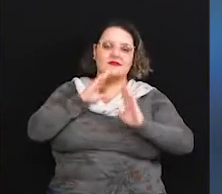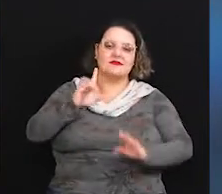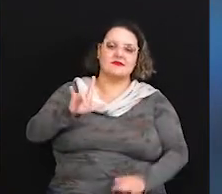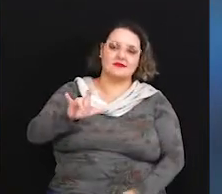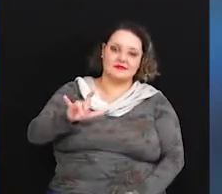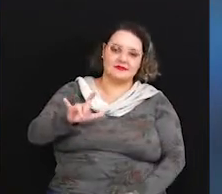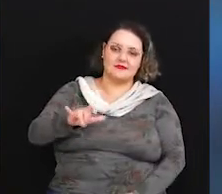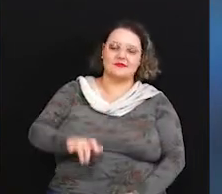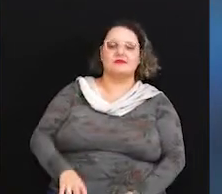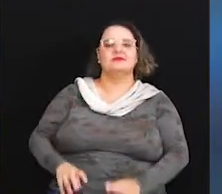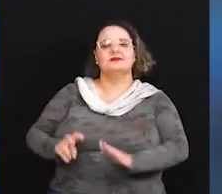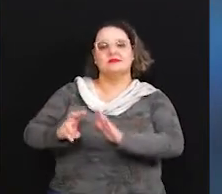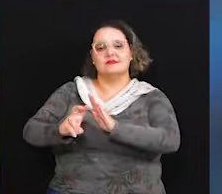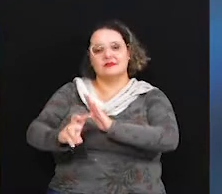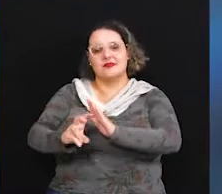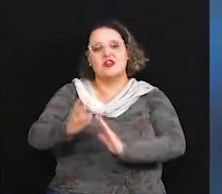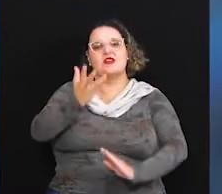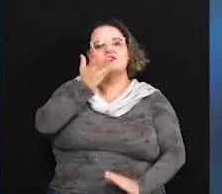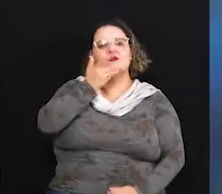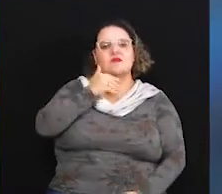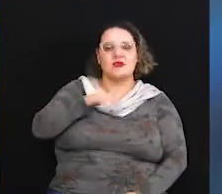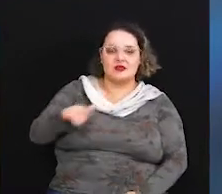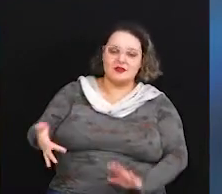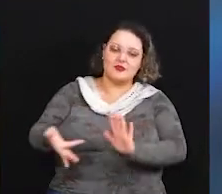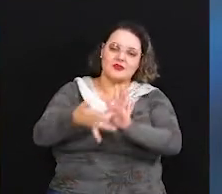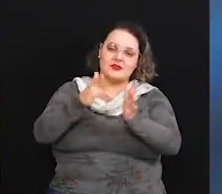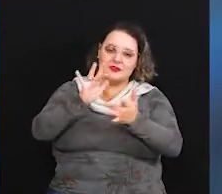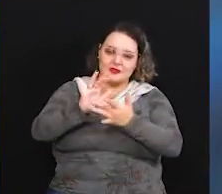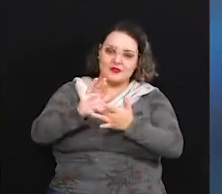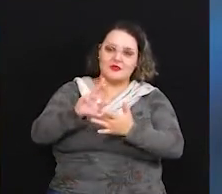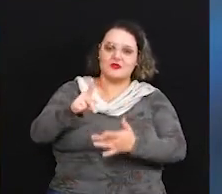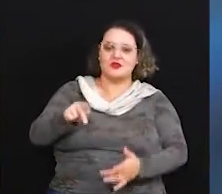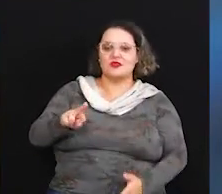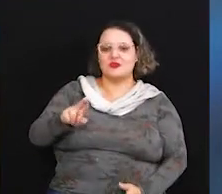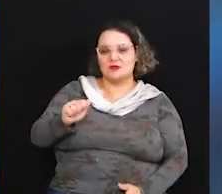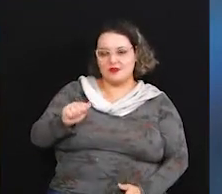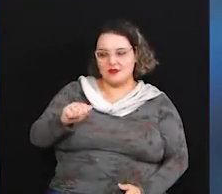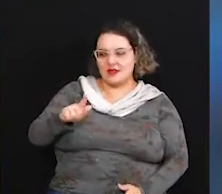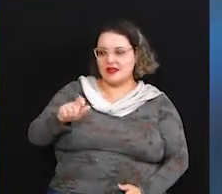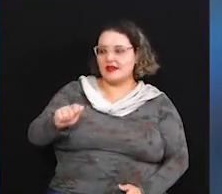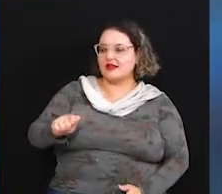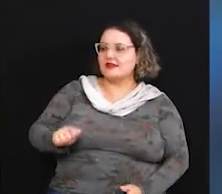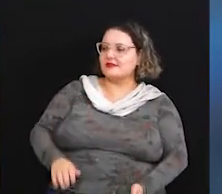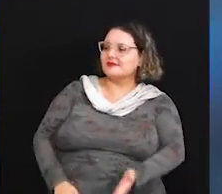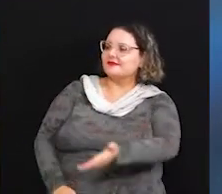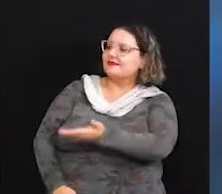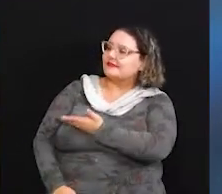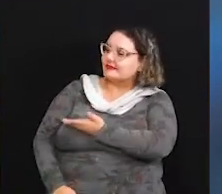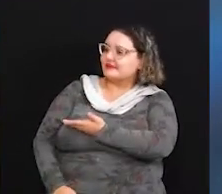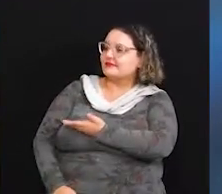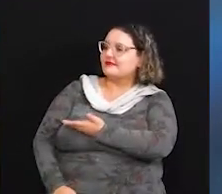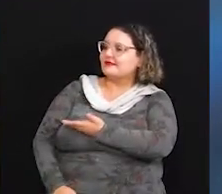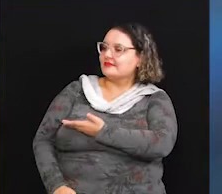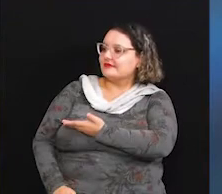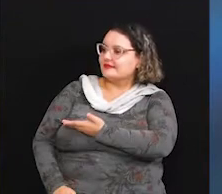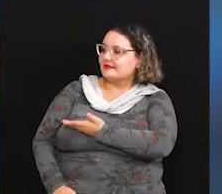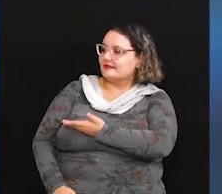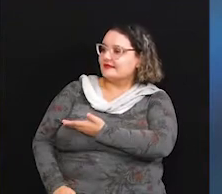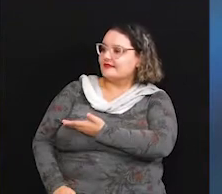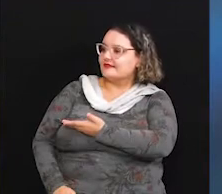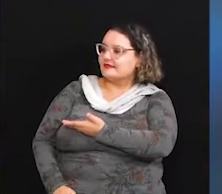só procurar lá, Creche Menino Jesus de Praga, que vocês vão ter acesso às nossas... Né, nas redes sociais